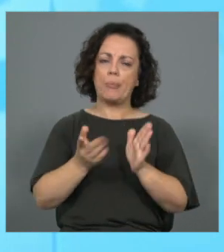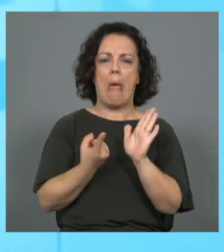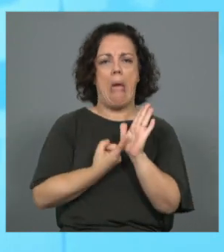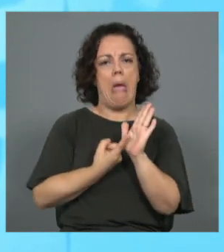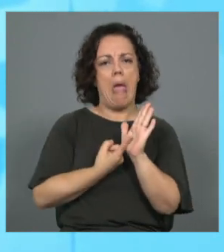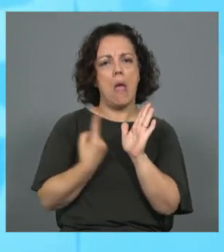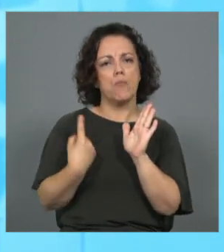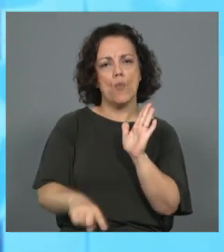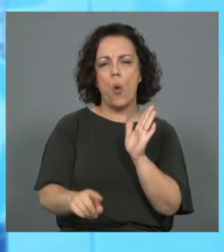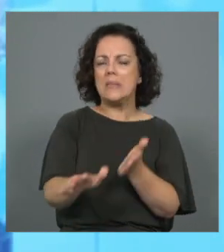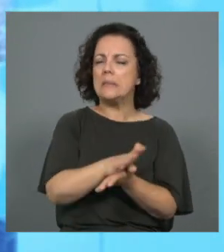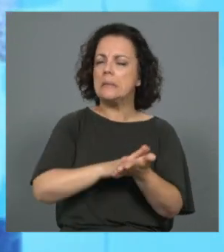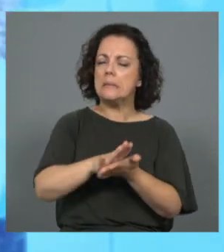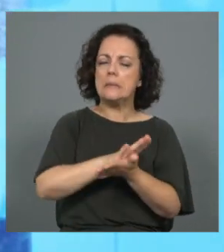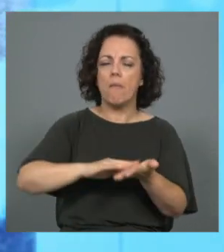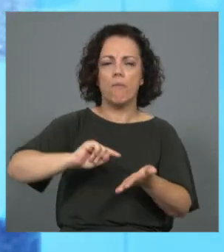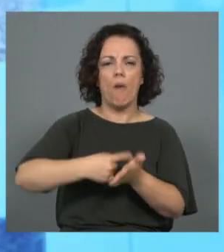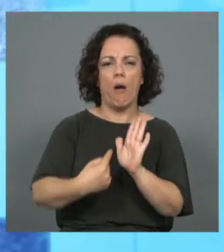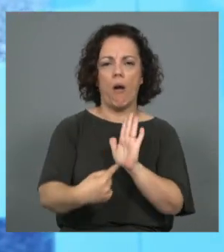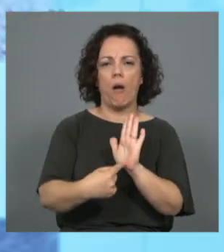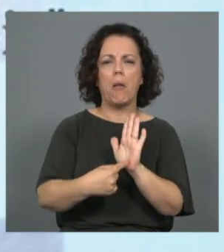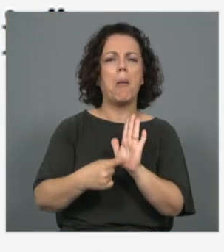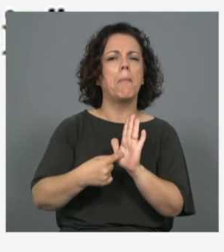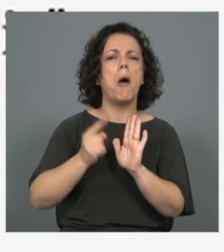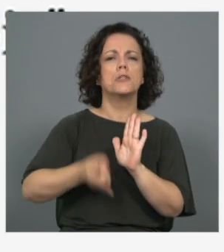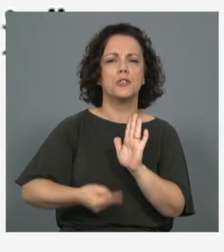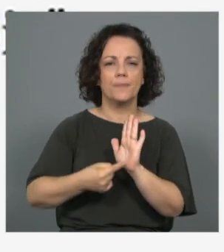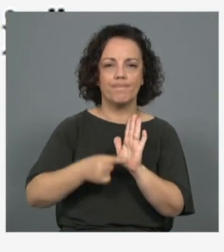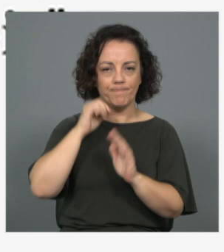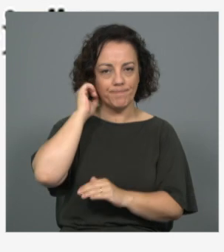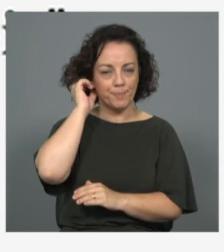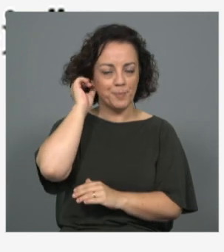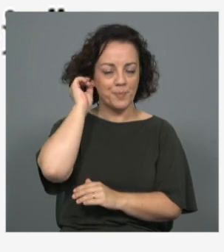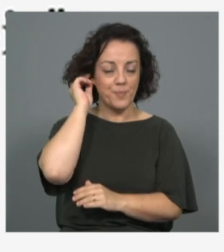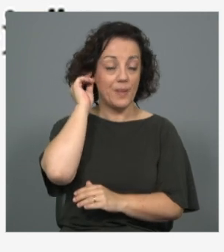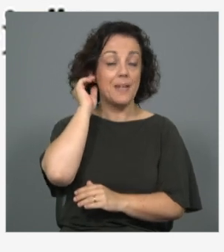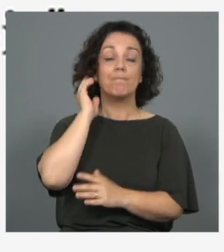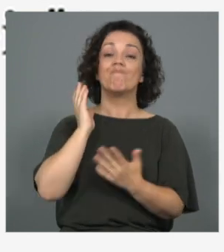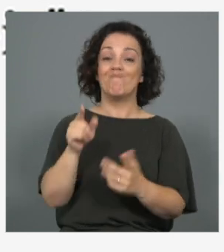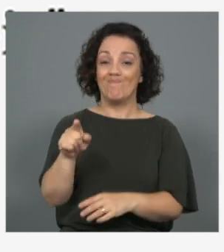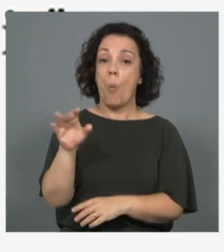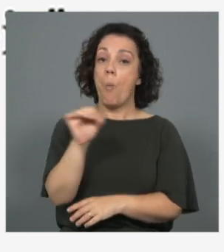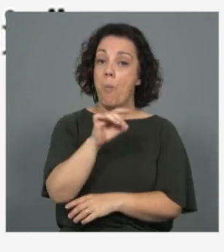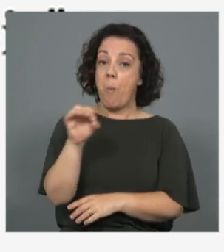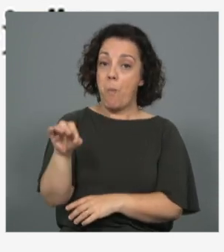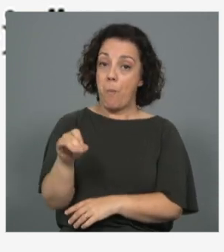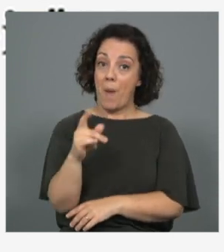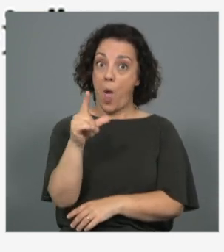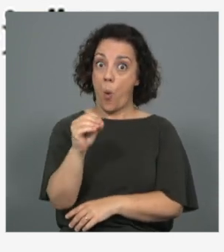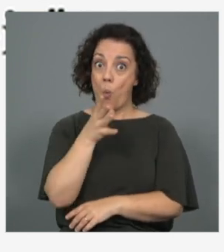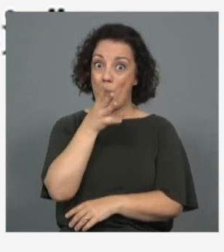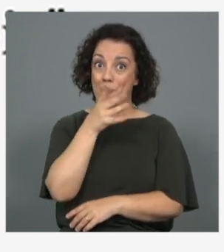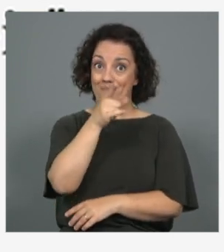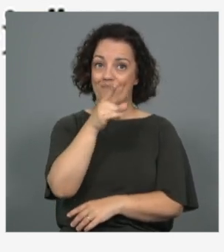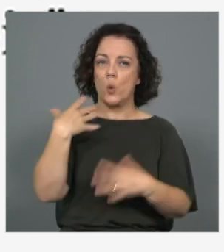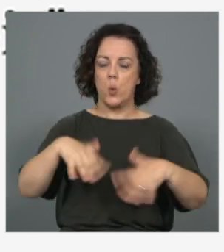são indispensáveis. E de que obrigações falamos, entretanto? O contexto de que o Paulo falava é muito importante aqui.